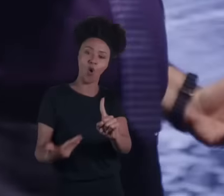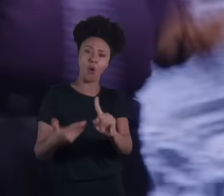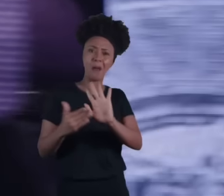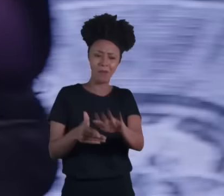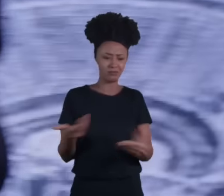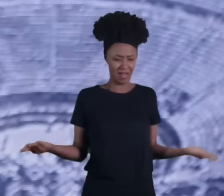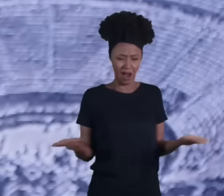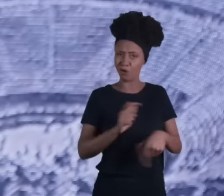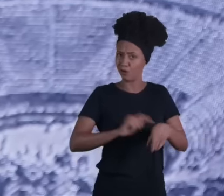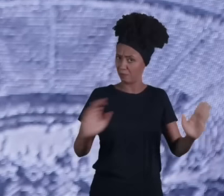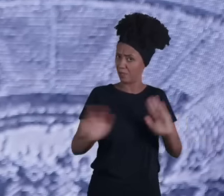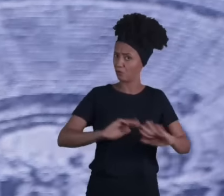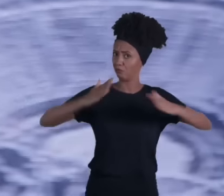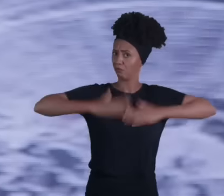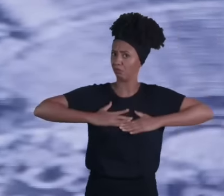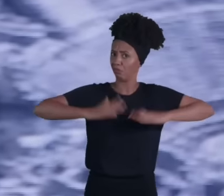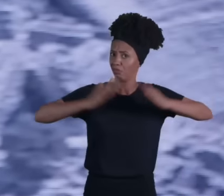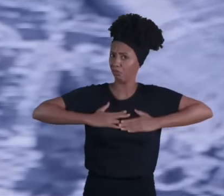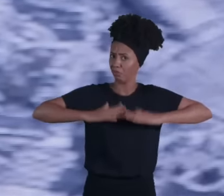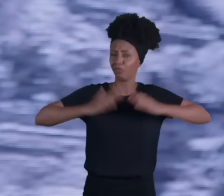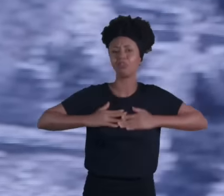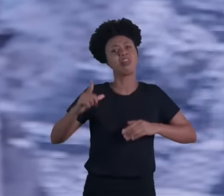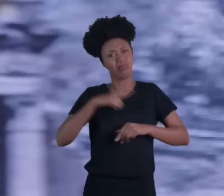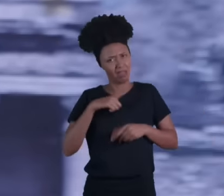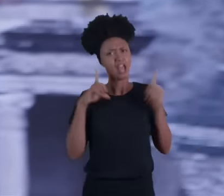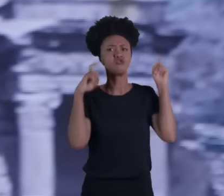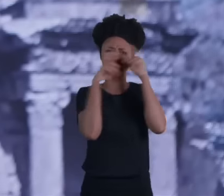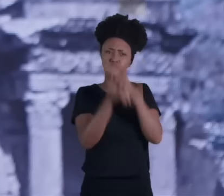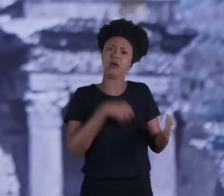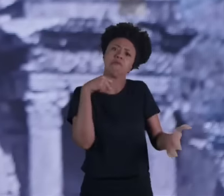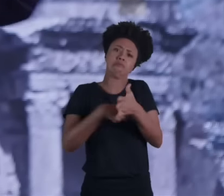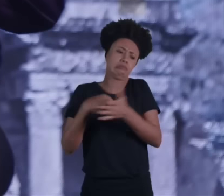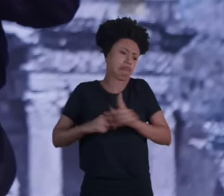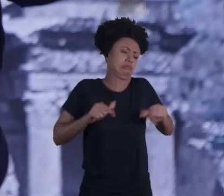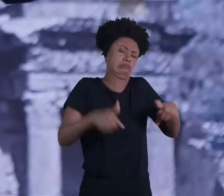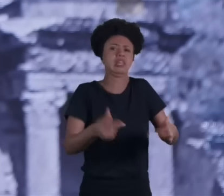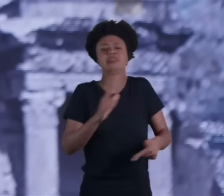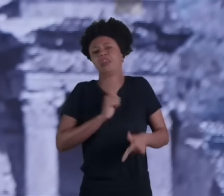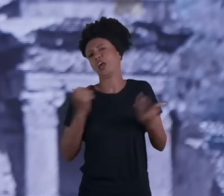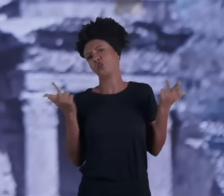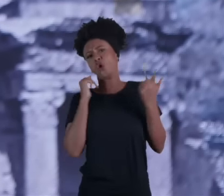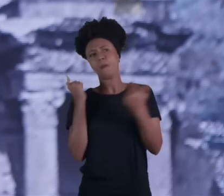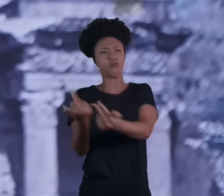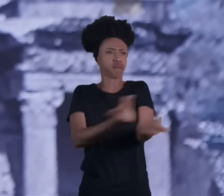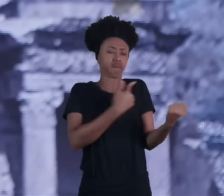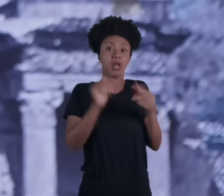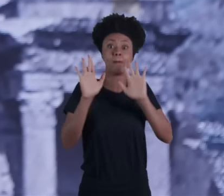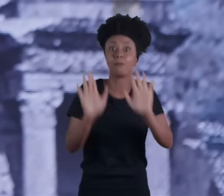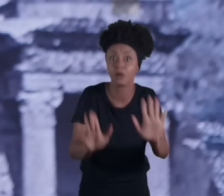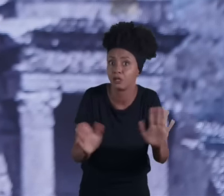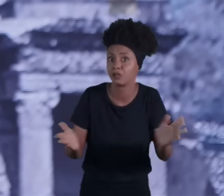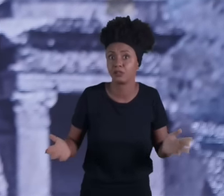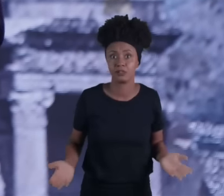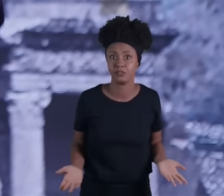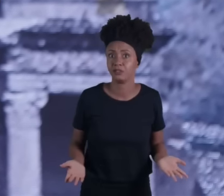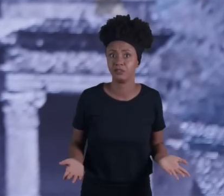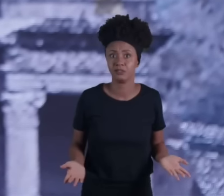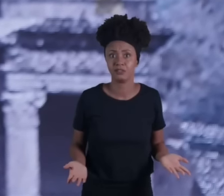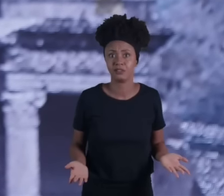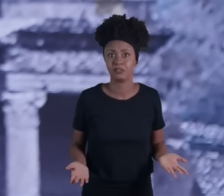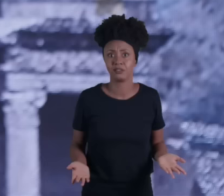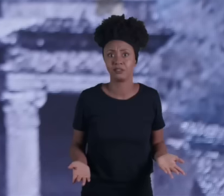tanta tranquilidade. Você tem lutas e tribulações, claro, todos nós temos, mas querido,